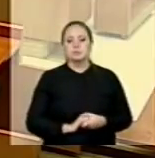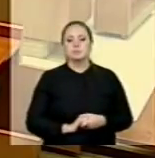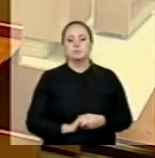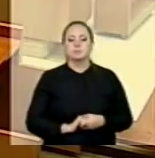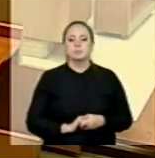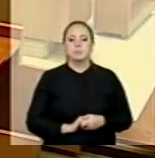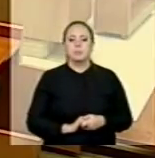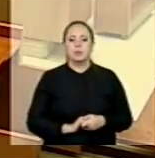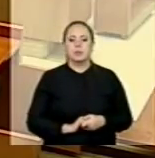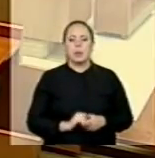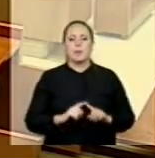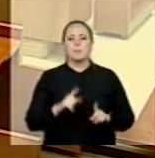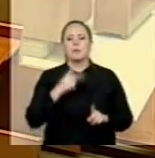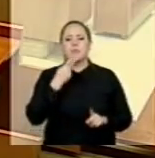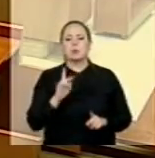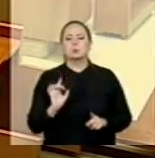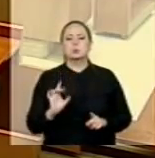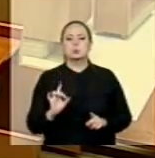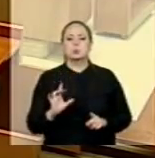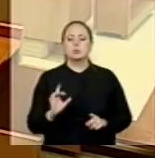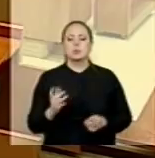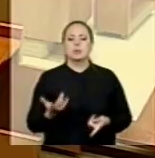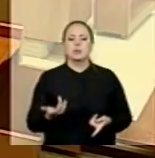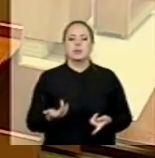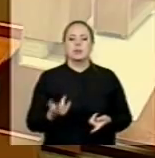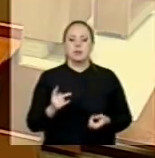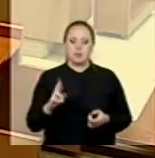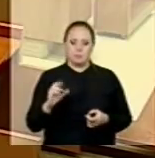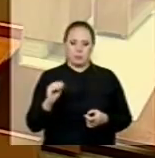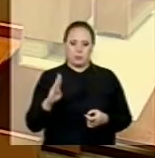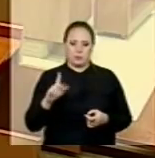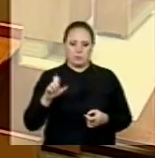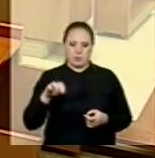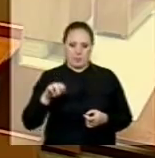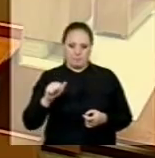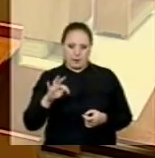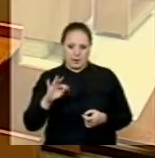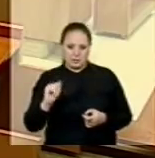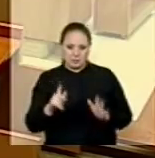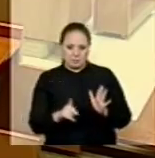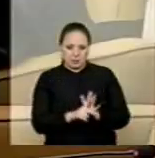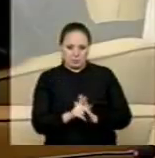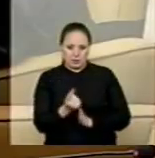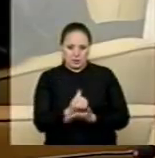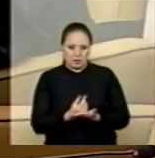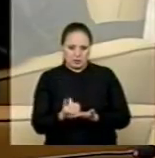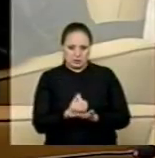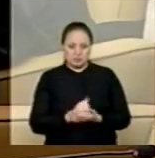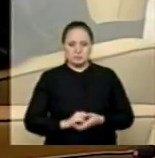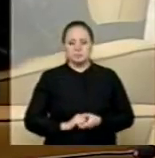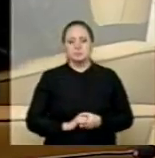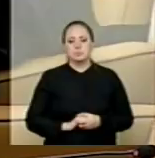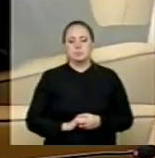versaram apenas a problemática da remuneração. Também não